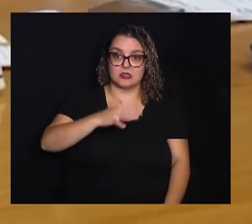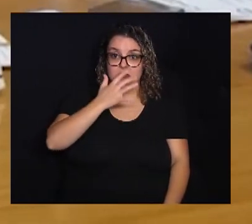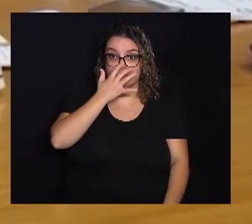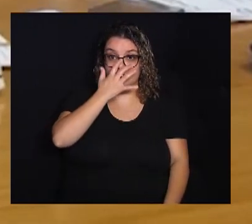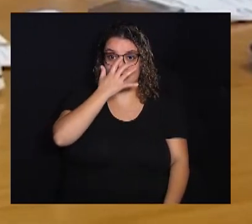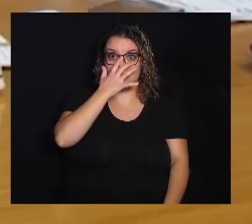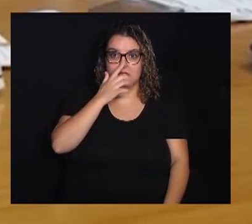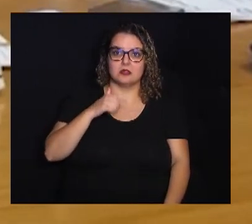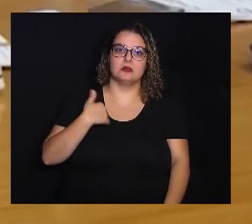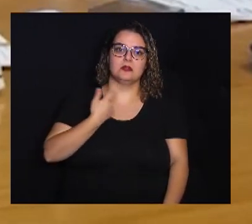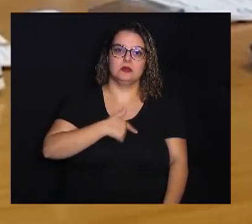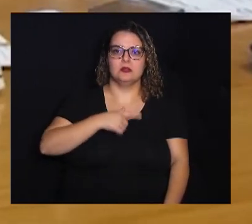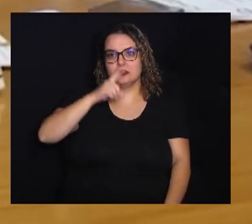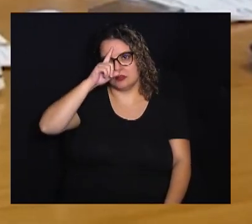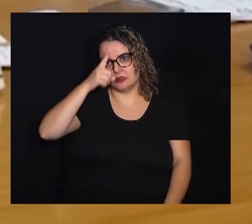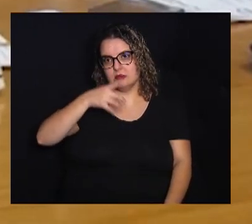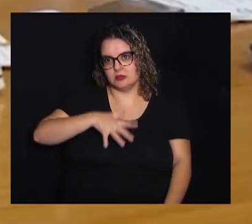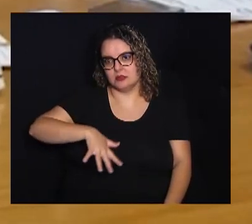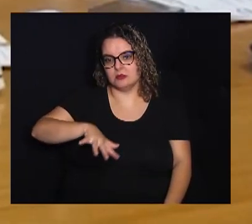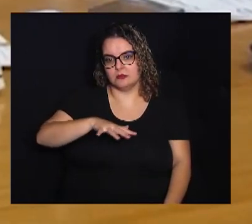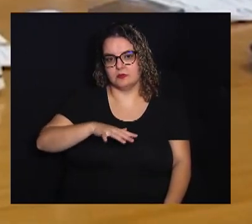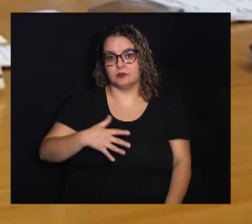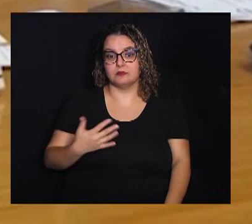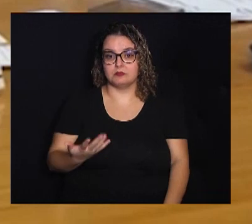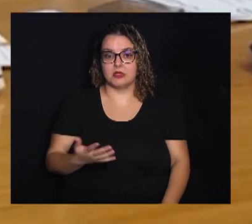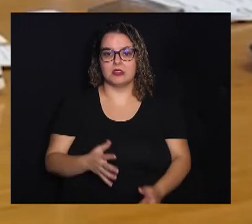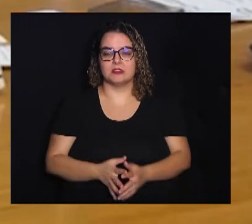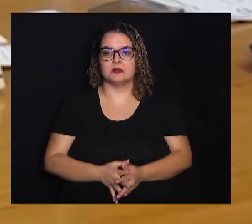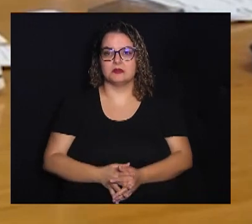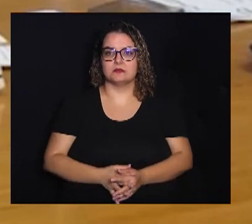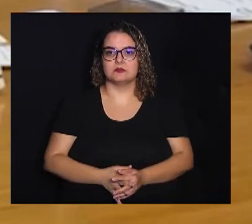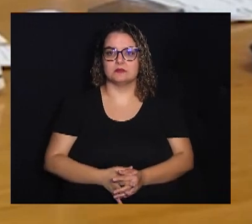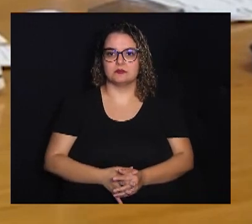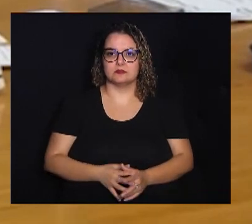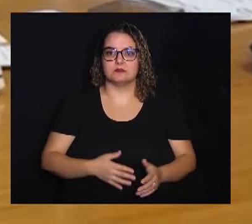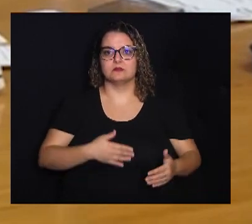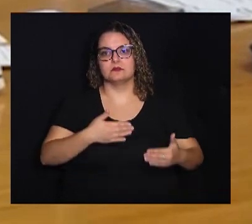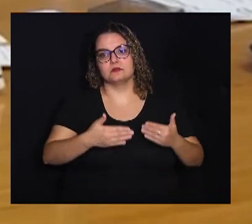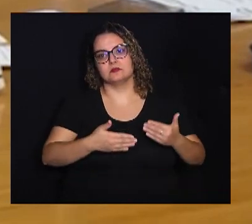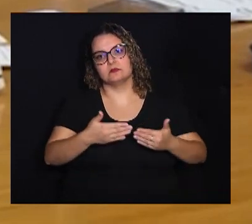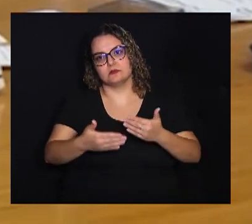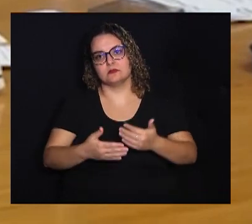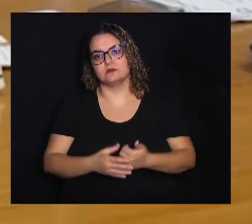nossa propriedade, mas ela está passando por